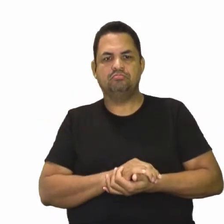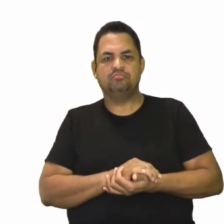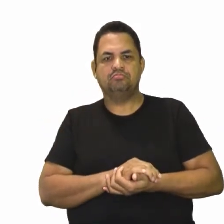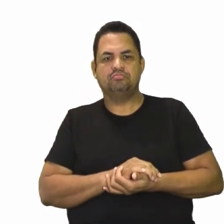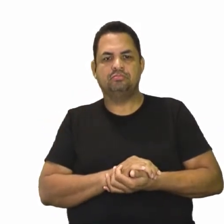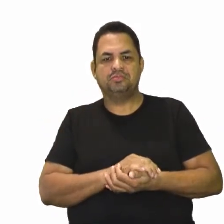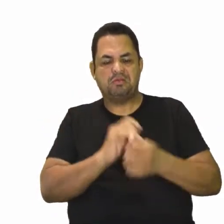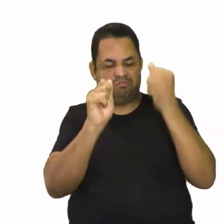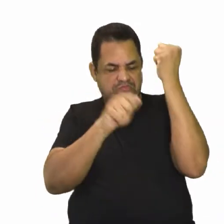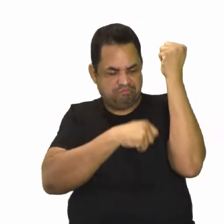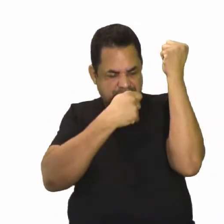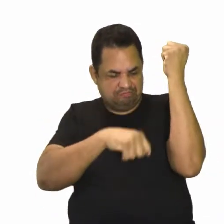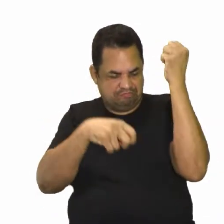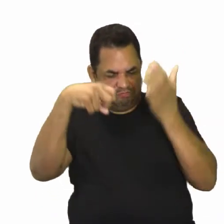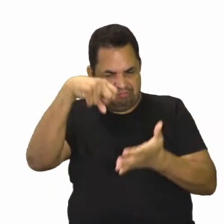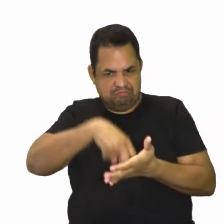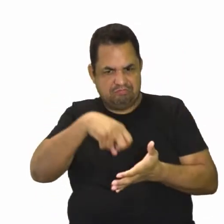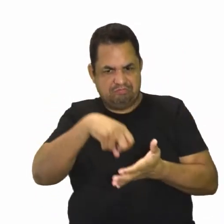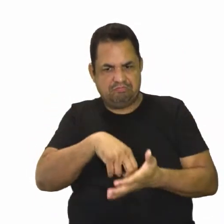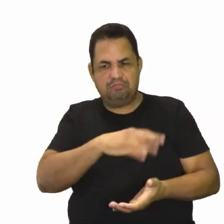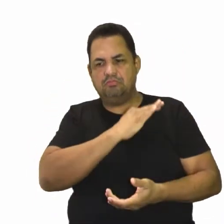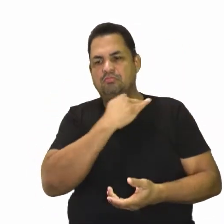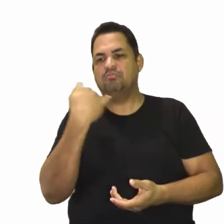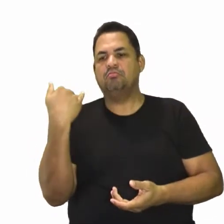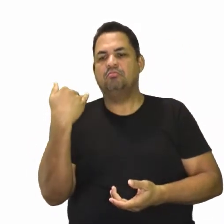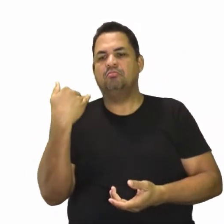Foram torturados, foram mortos,